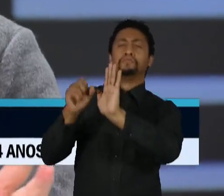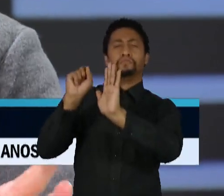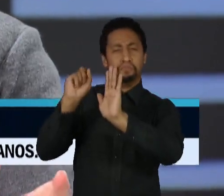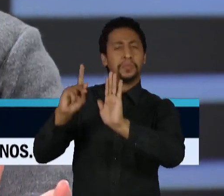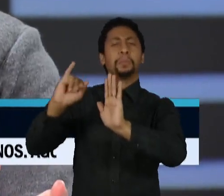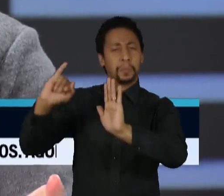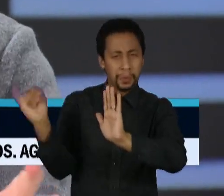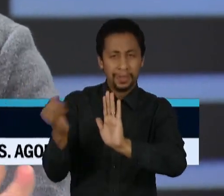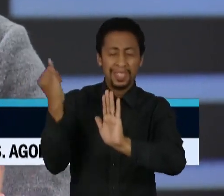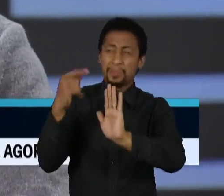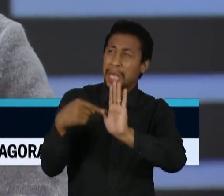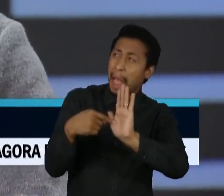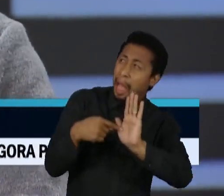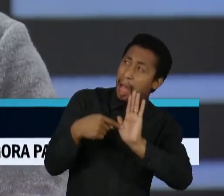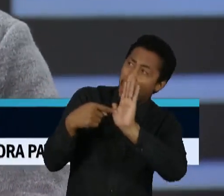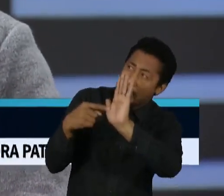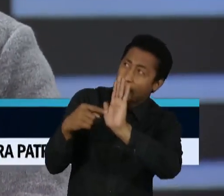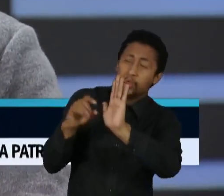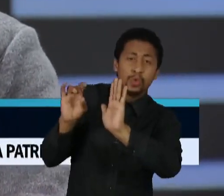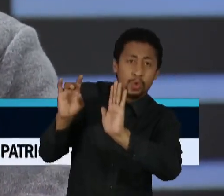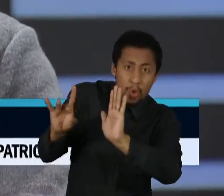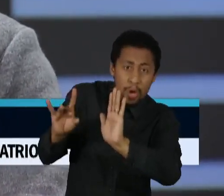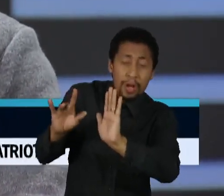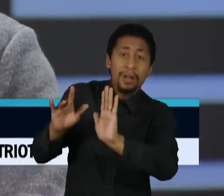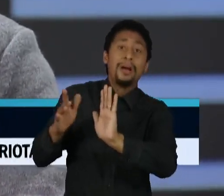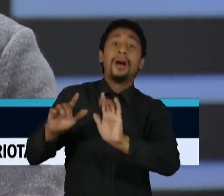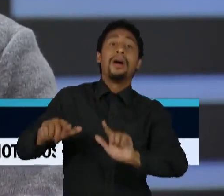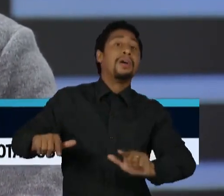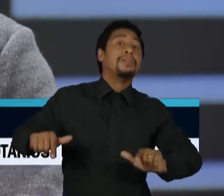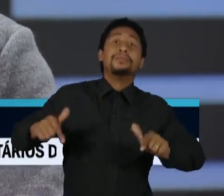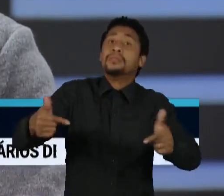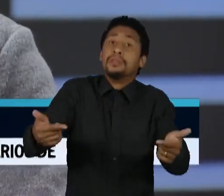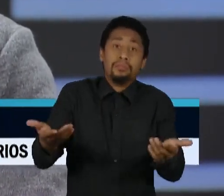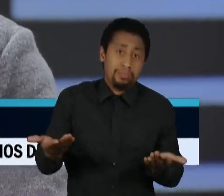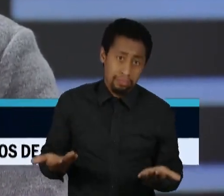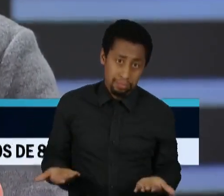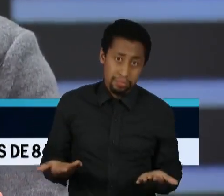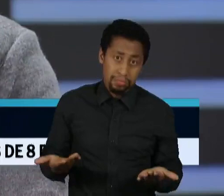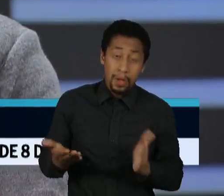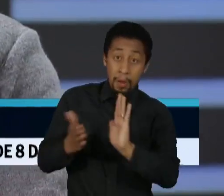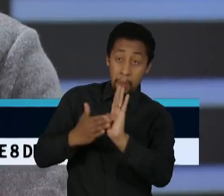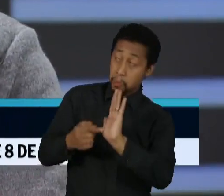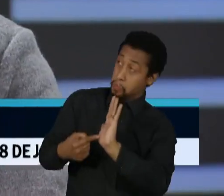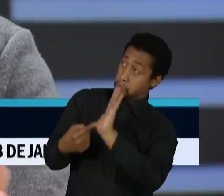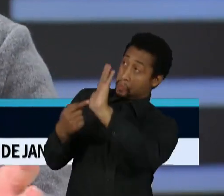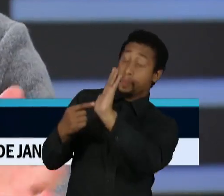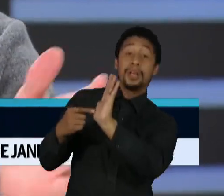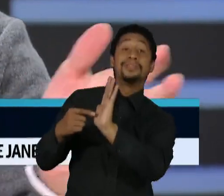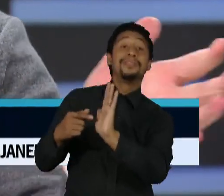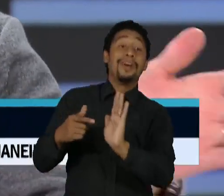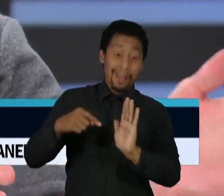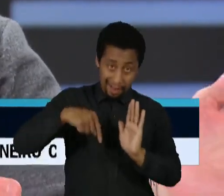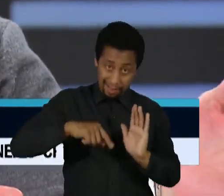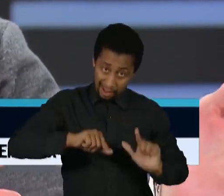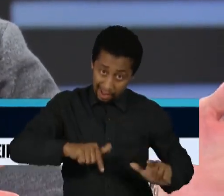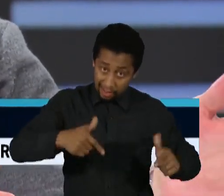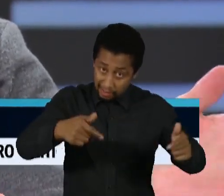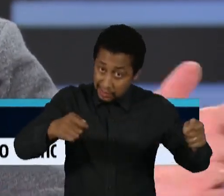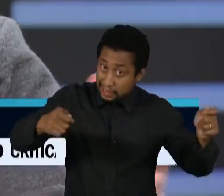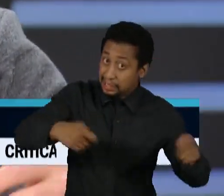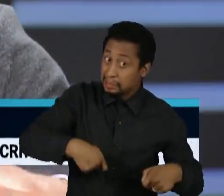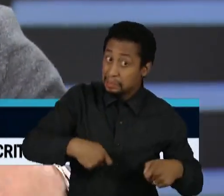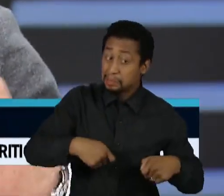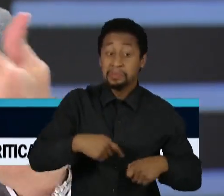um sinal entre o sinal e a ação tem a vontade política local então a OMS nós já vimos durante